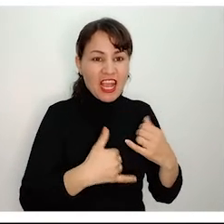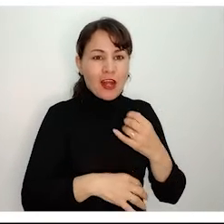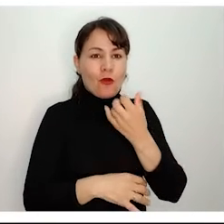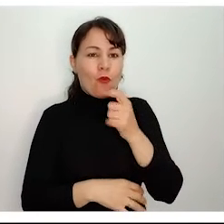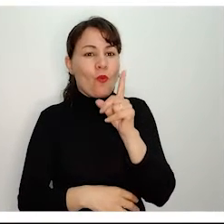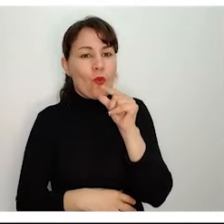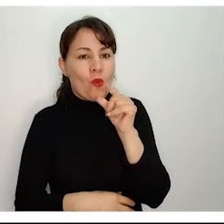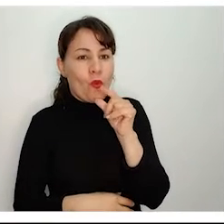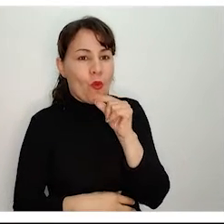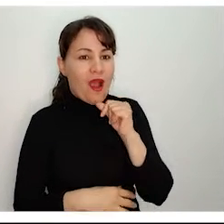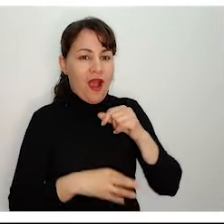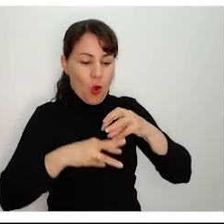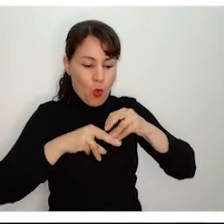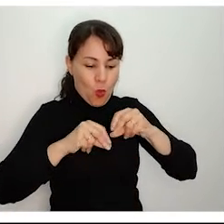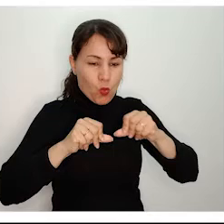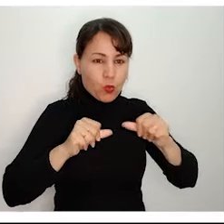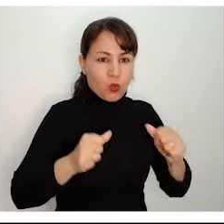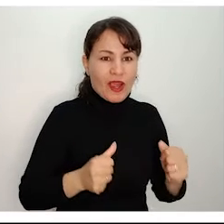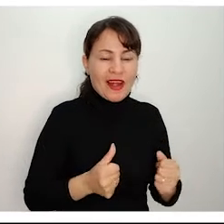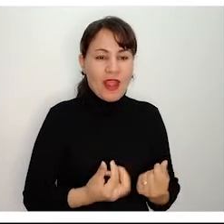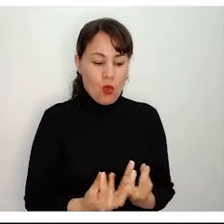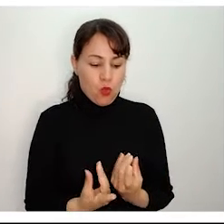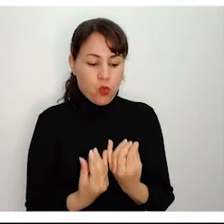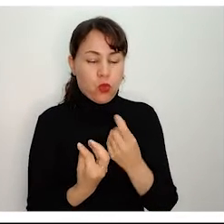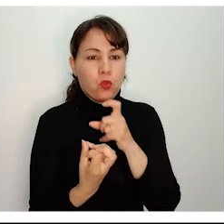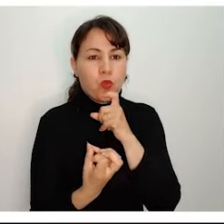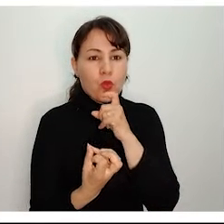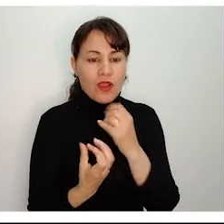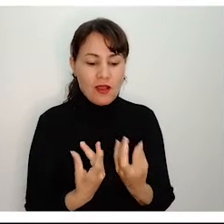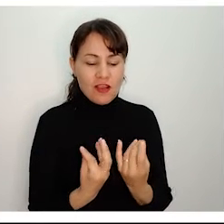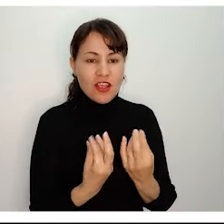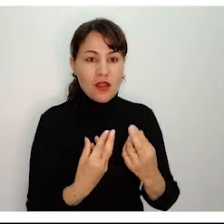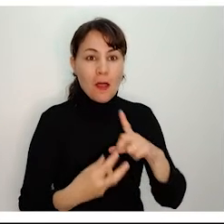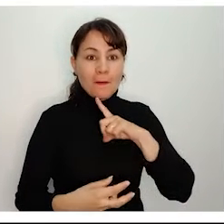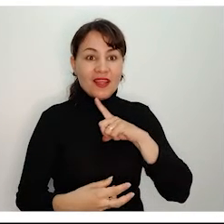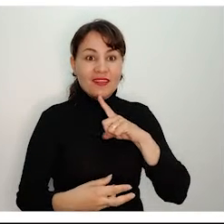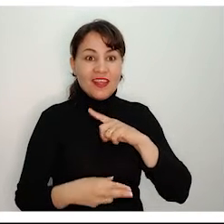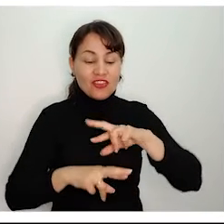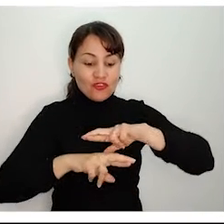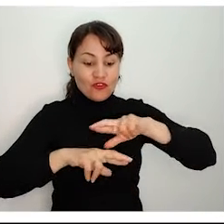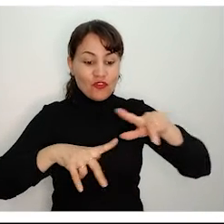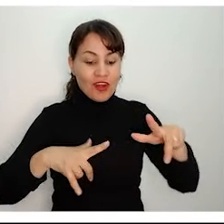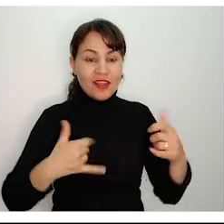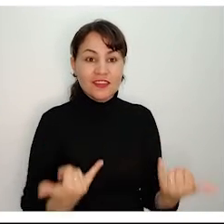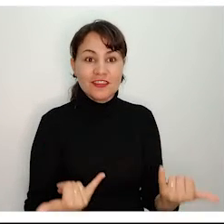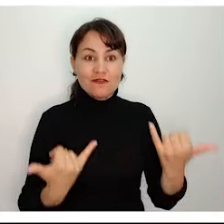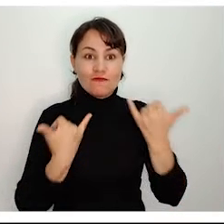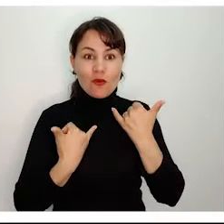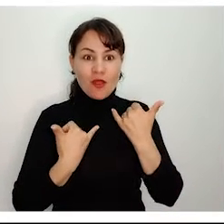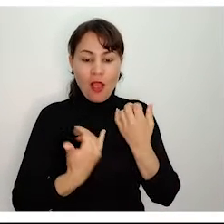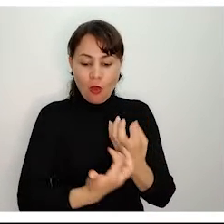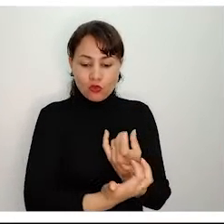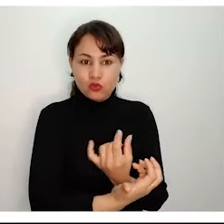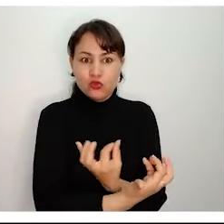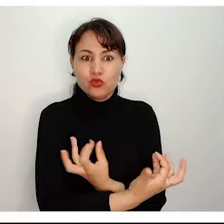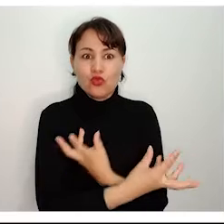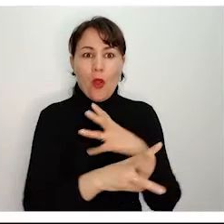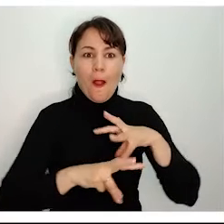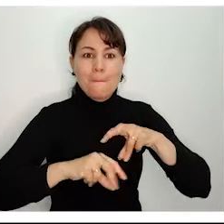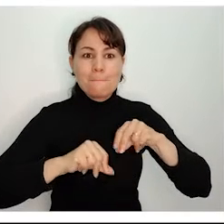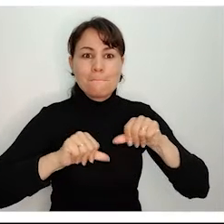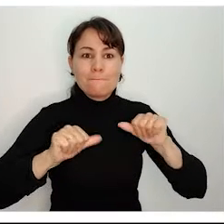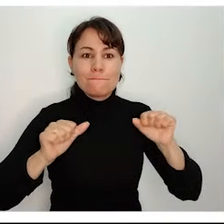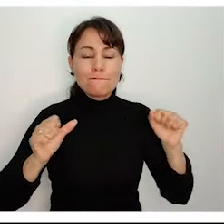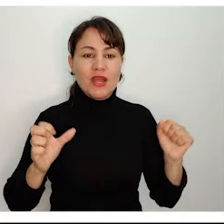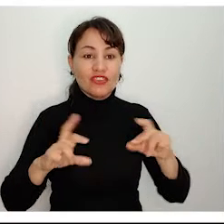com água, tocar em areia, terra, grama, para que ela possa ter diferentes informações